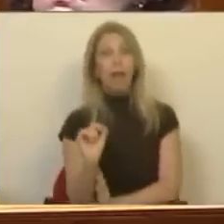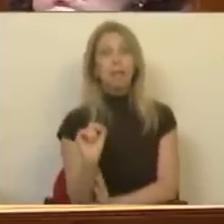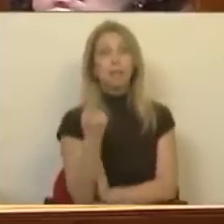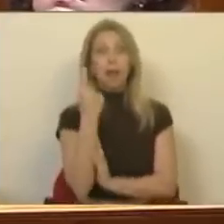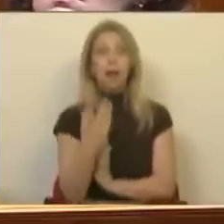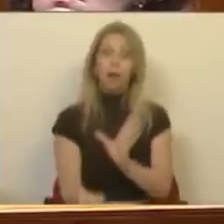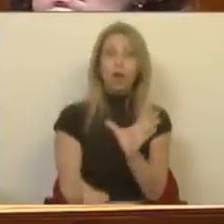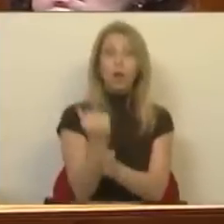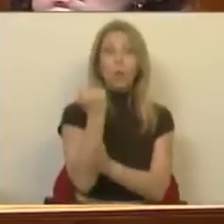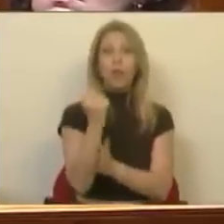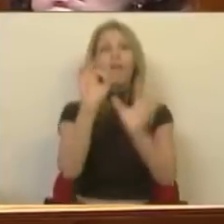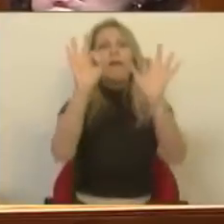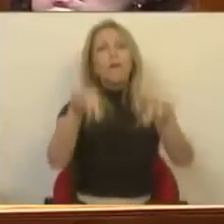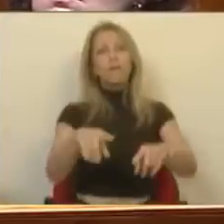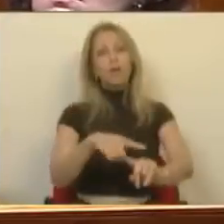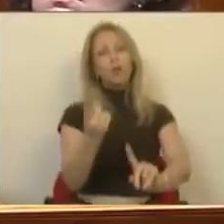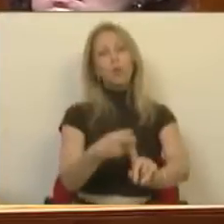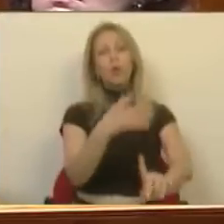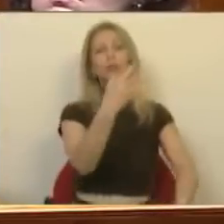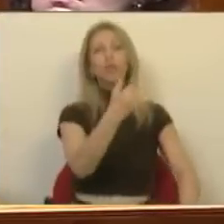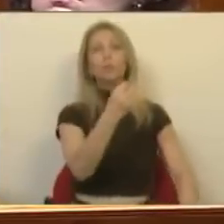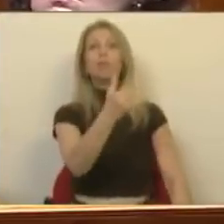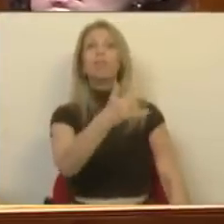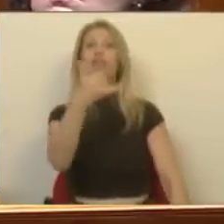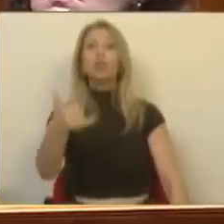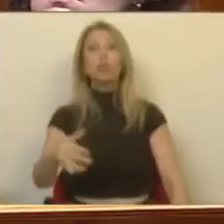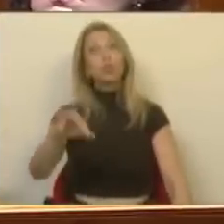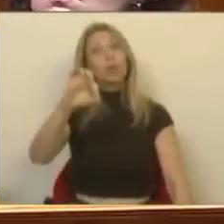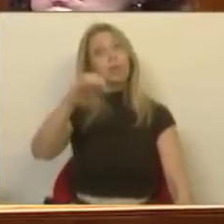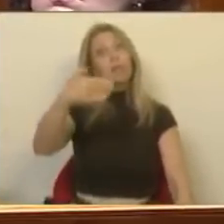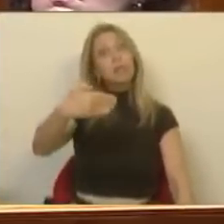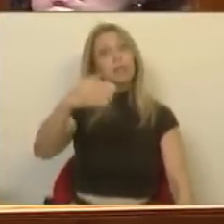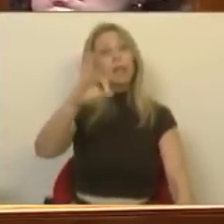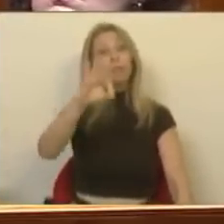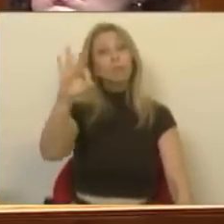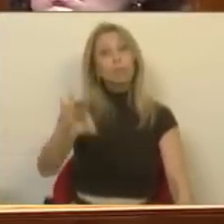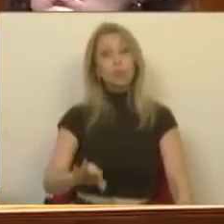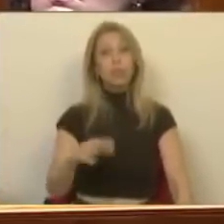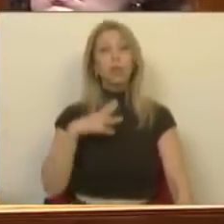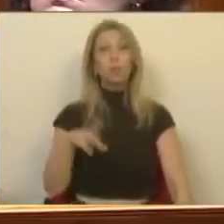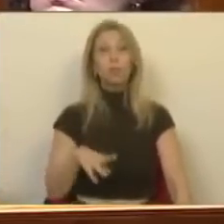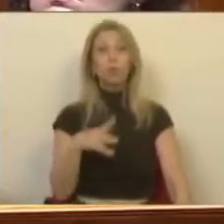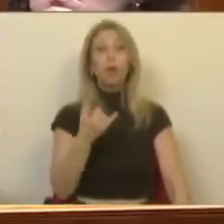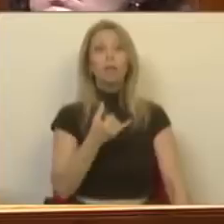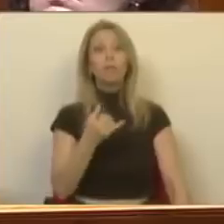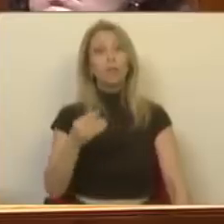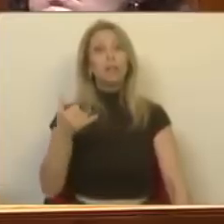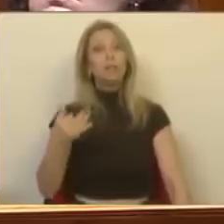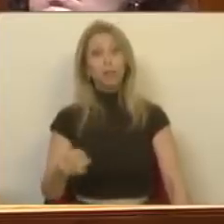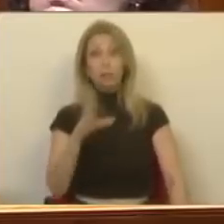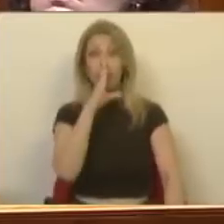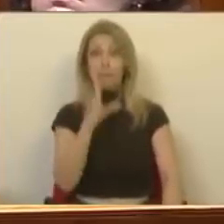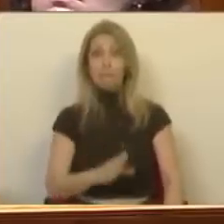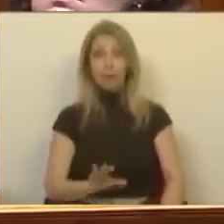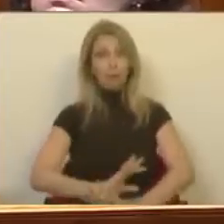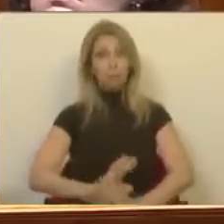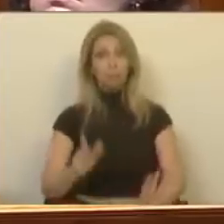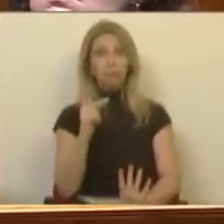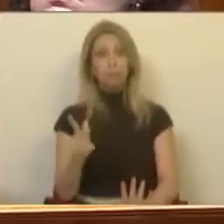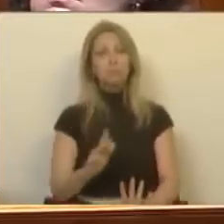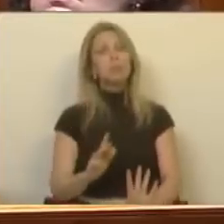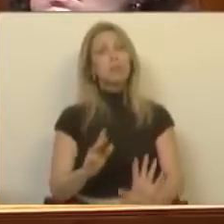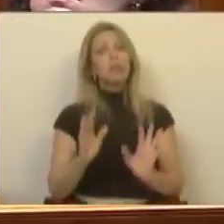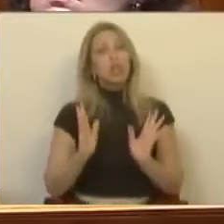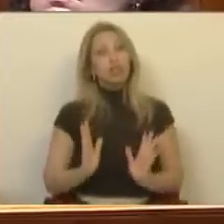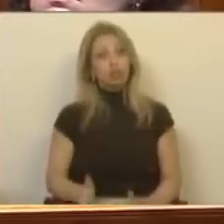de 2022 com 87% de Portugal vindo totalmente executado acima da Meta que